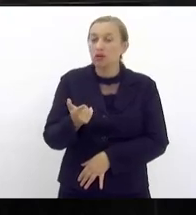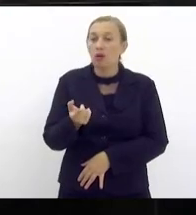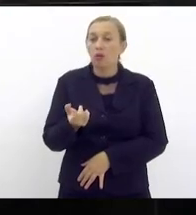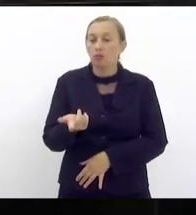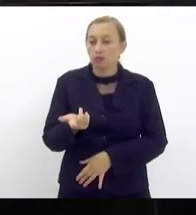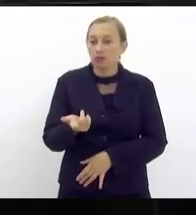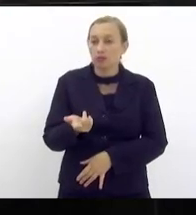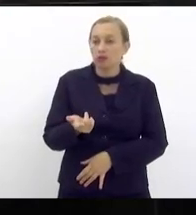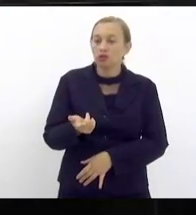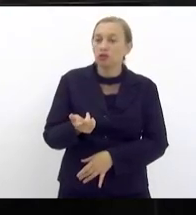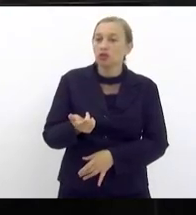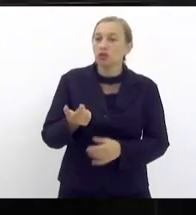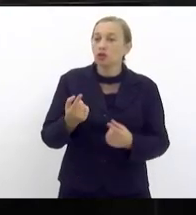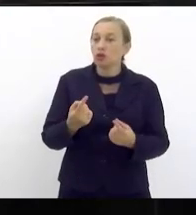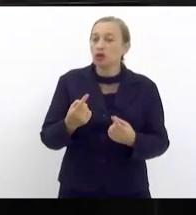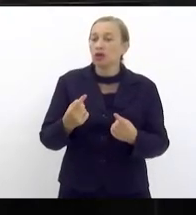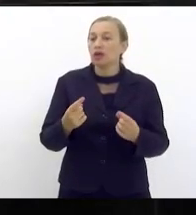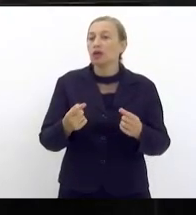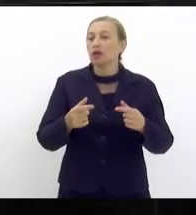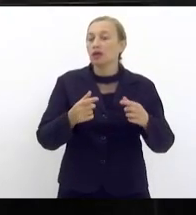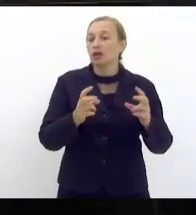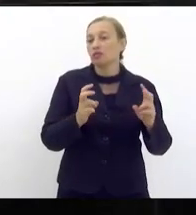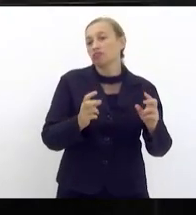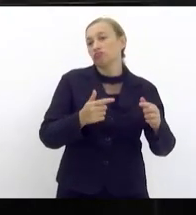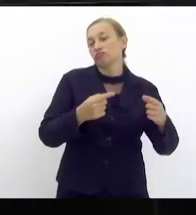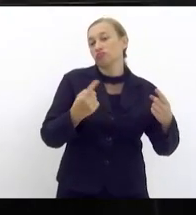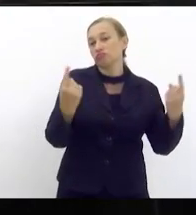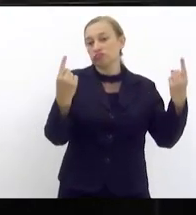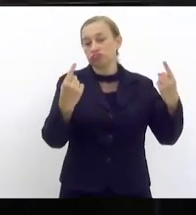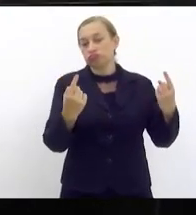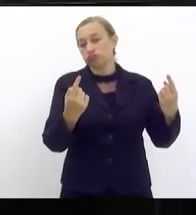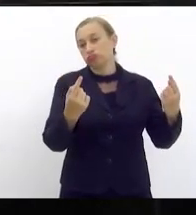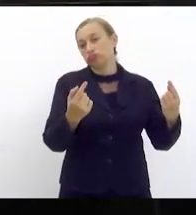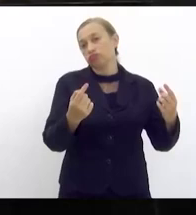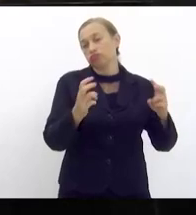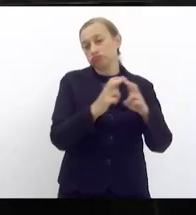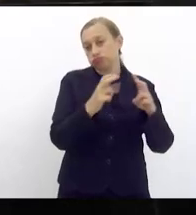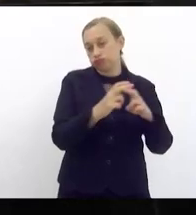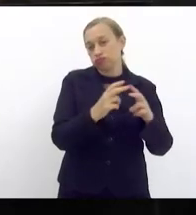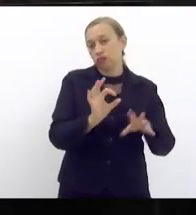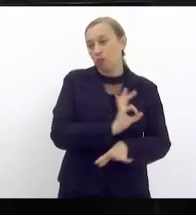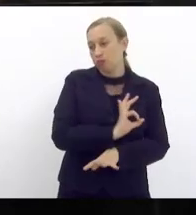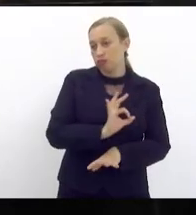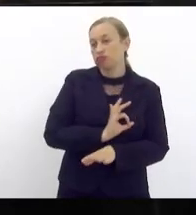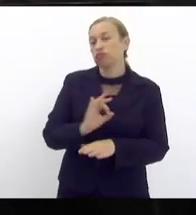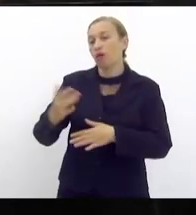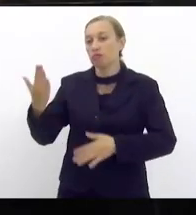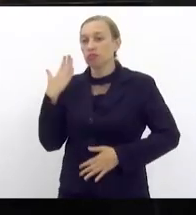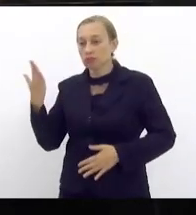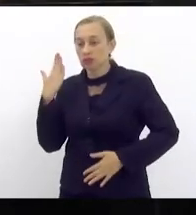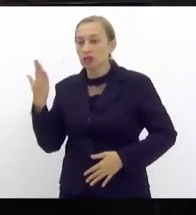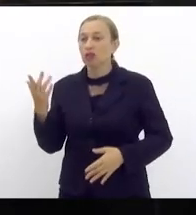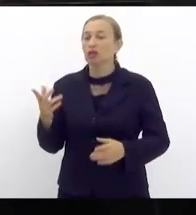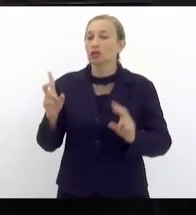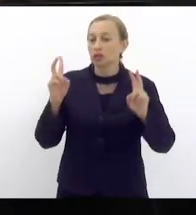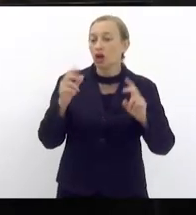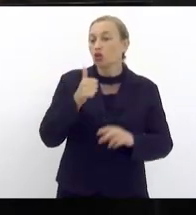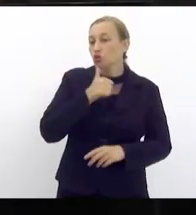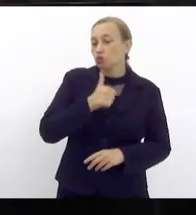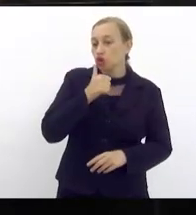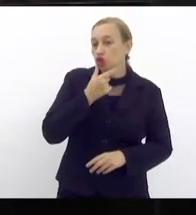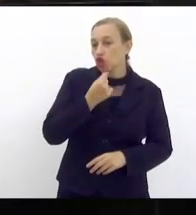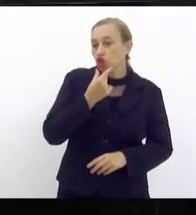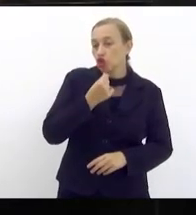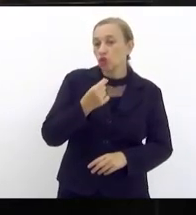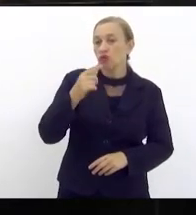um confronto essa decisão do no caso específico é do menino Luiz